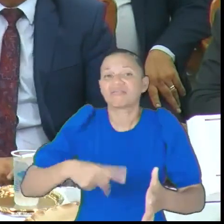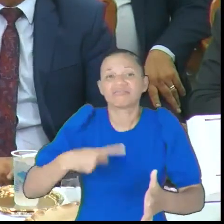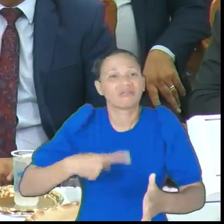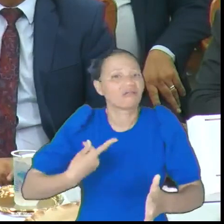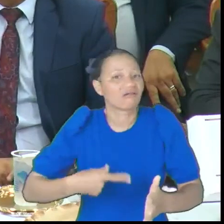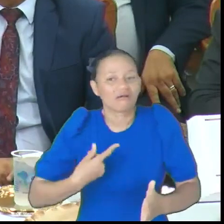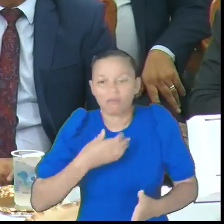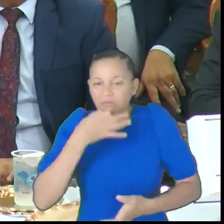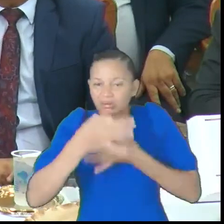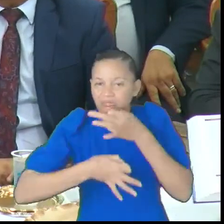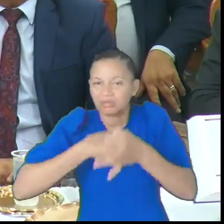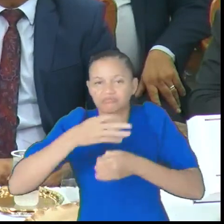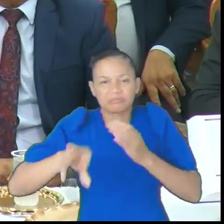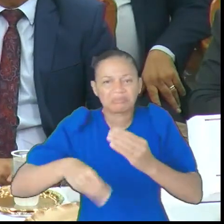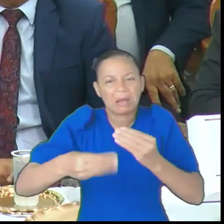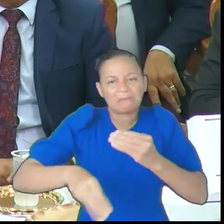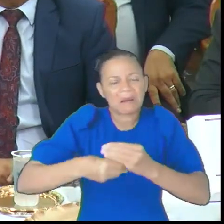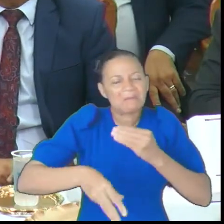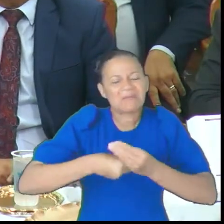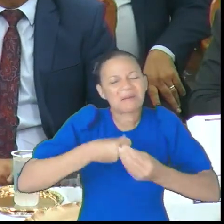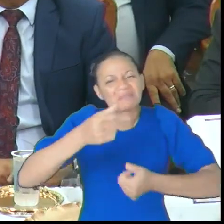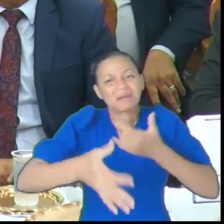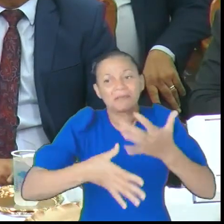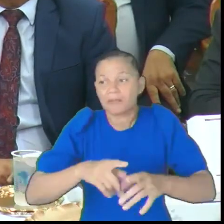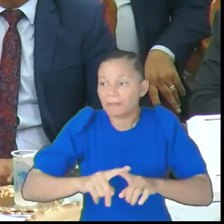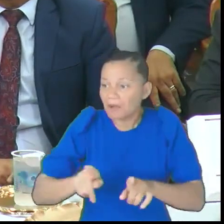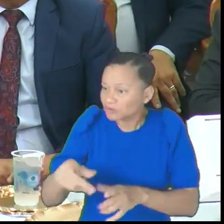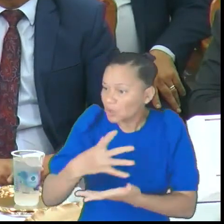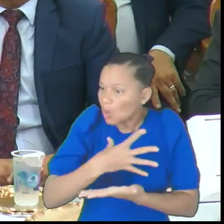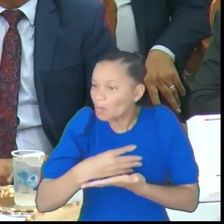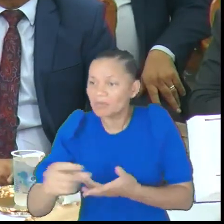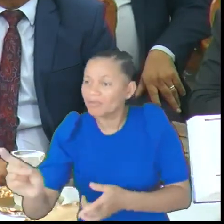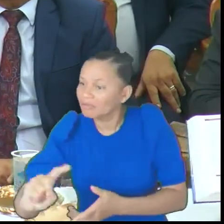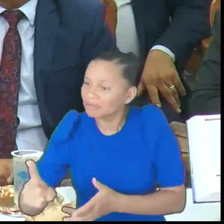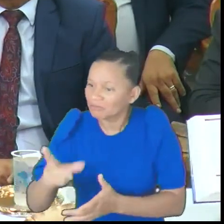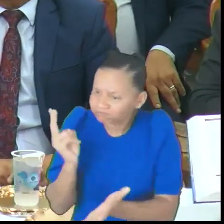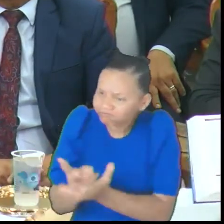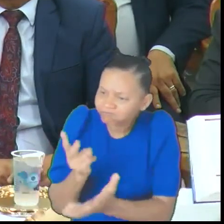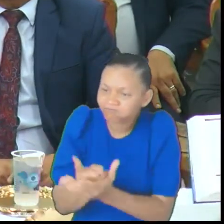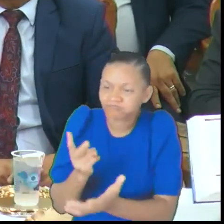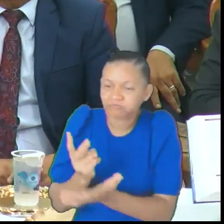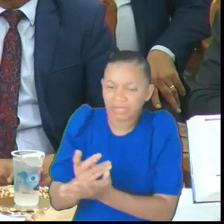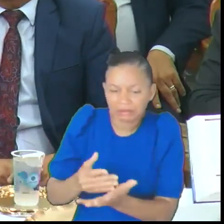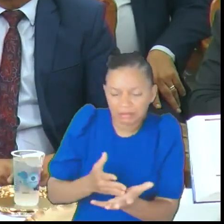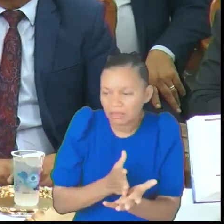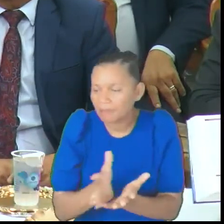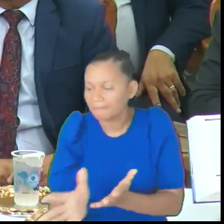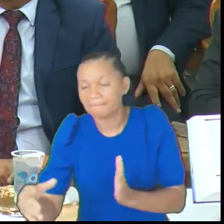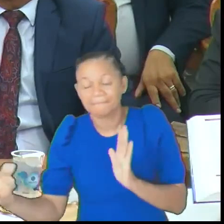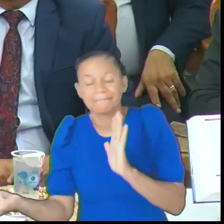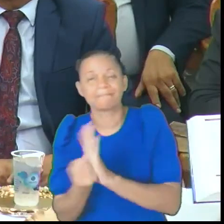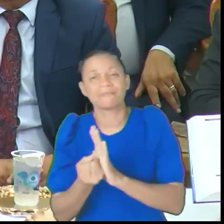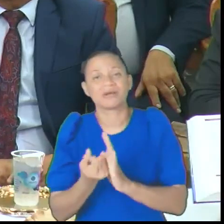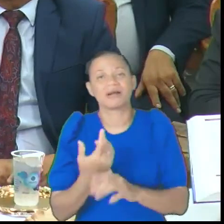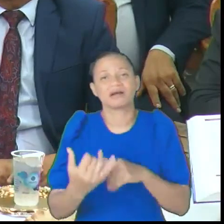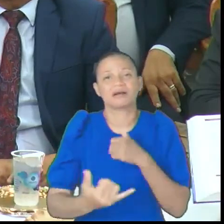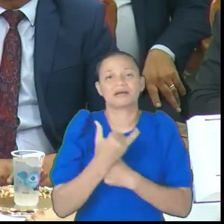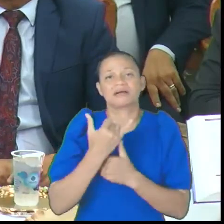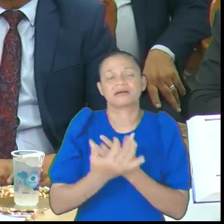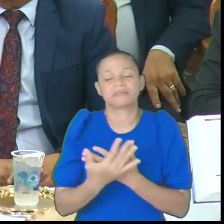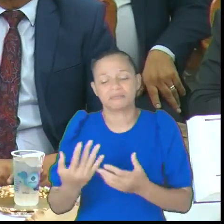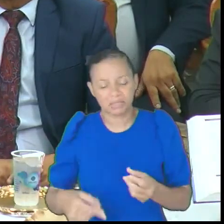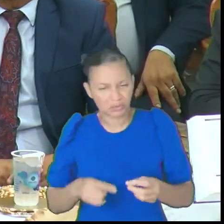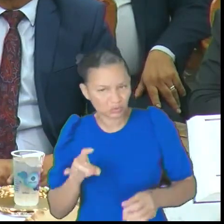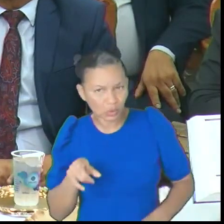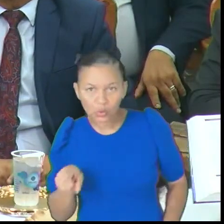tu permanece e não entre pelo engano, porque esse será um período marcado pelo engano. Não só esse